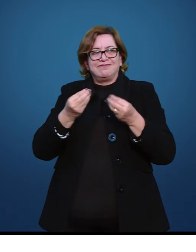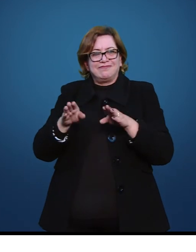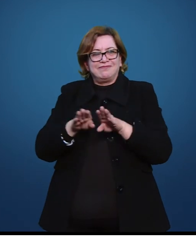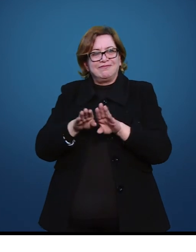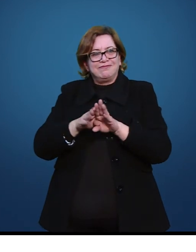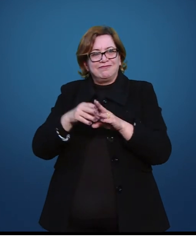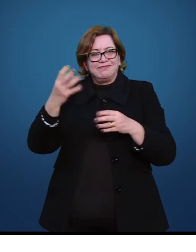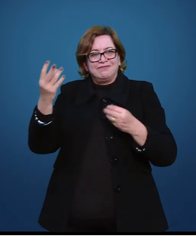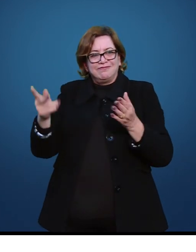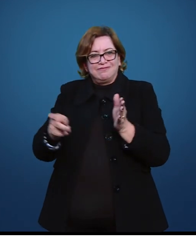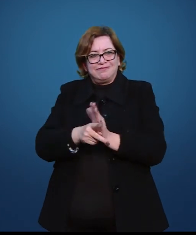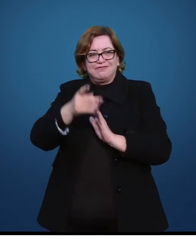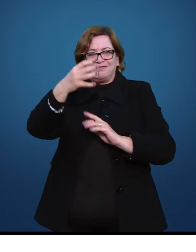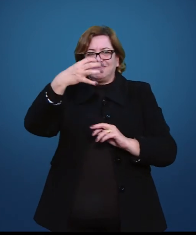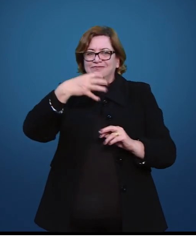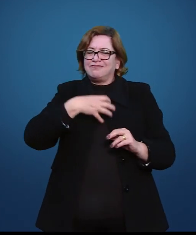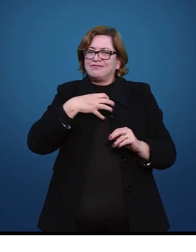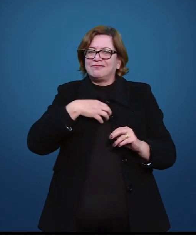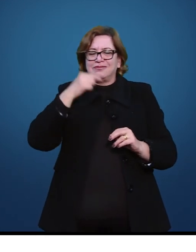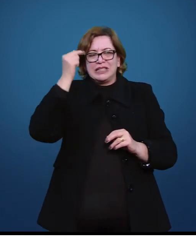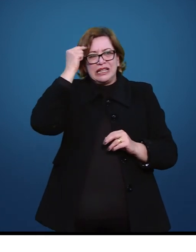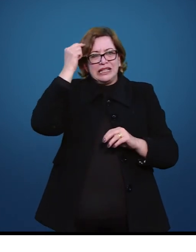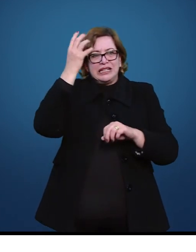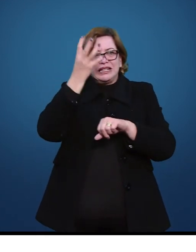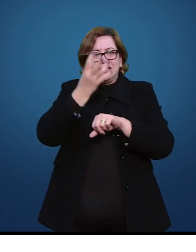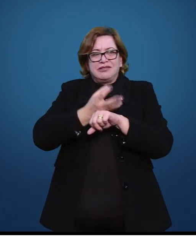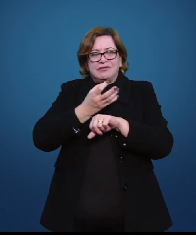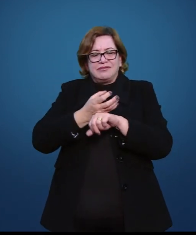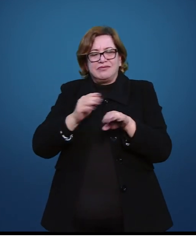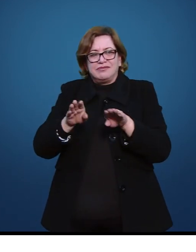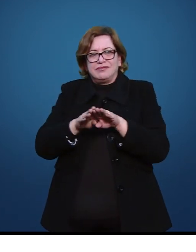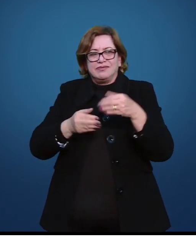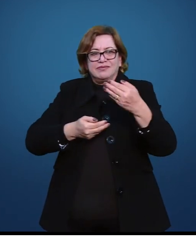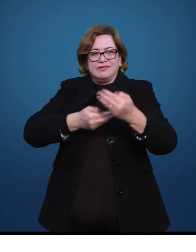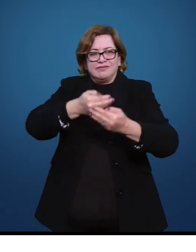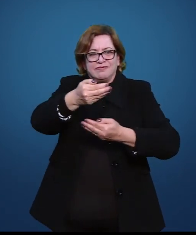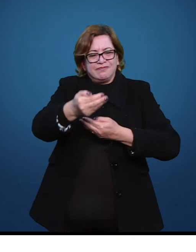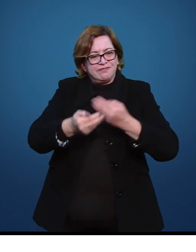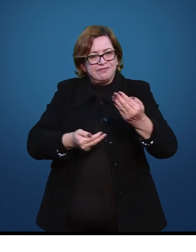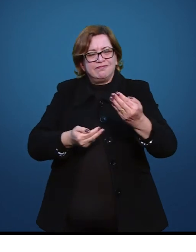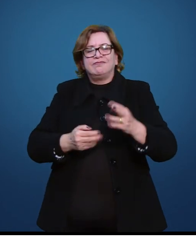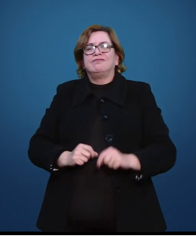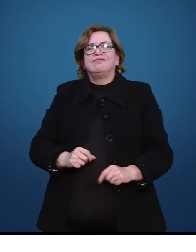e a forma com que vocês vêm pensando a disciplina e as suas relações no meio escolar.